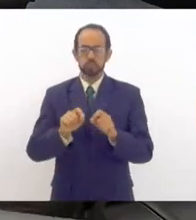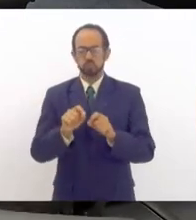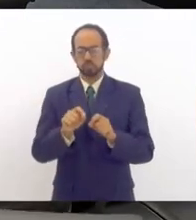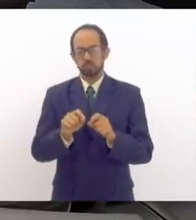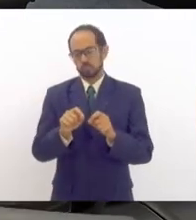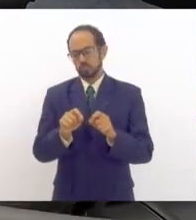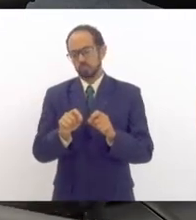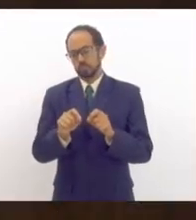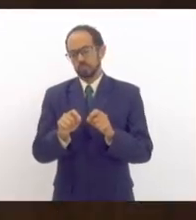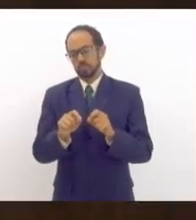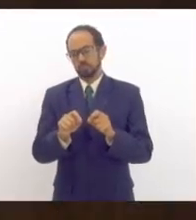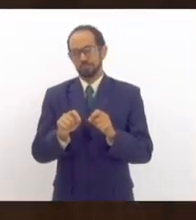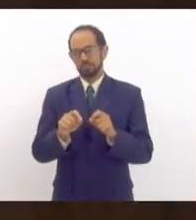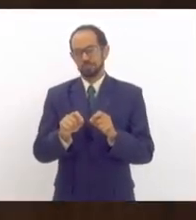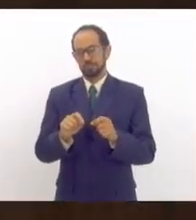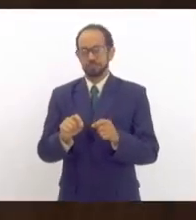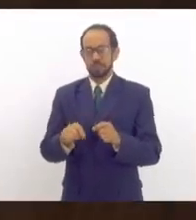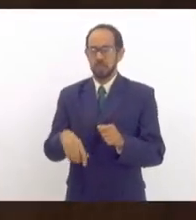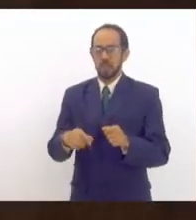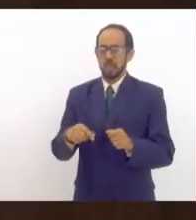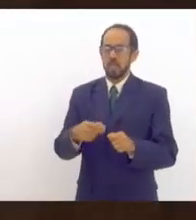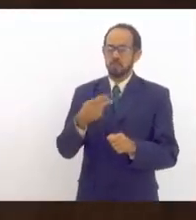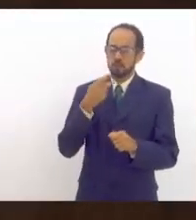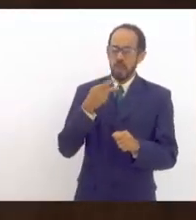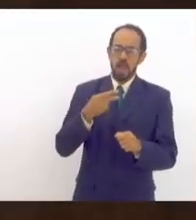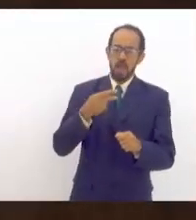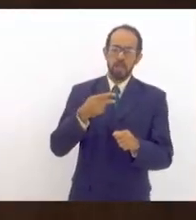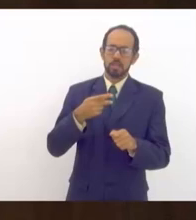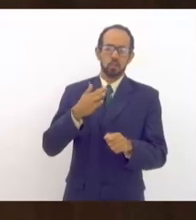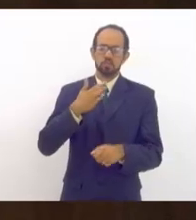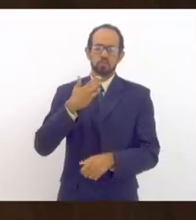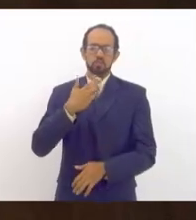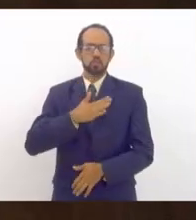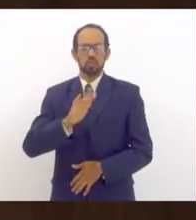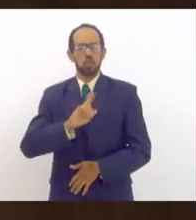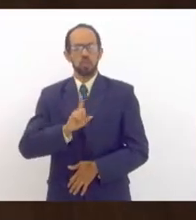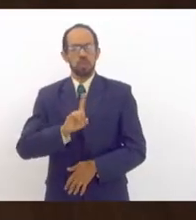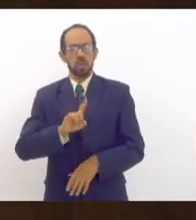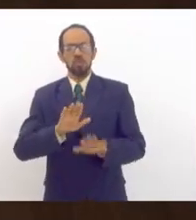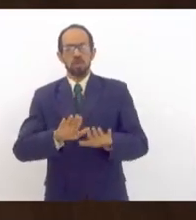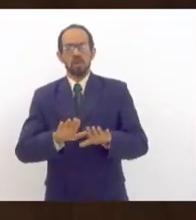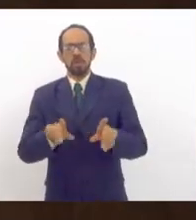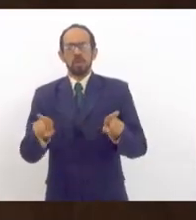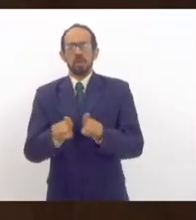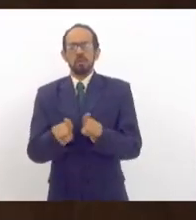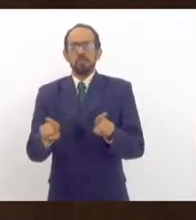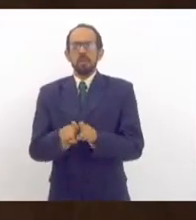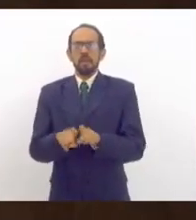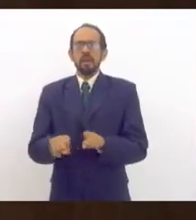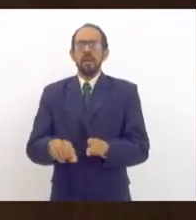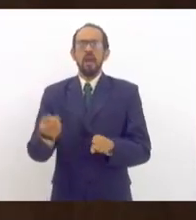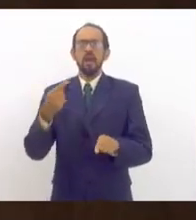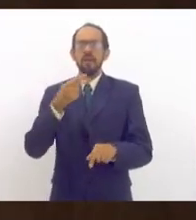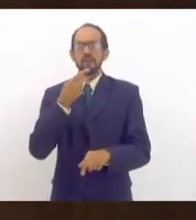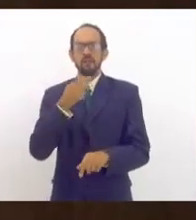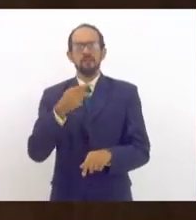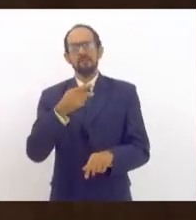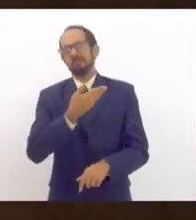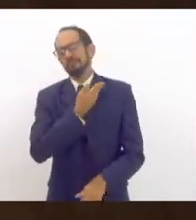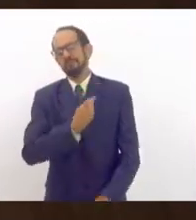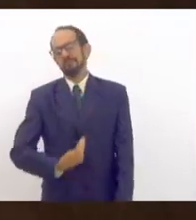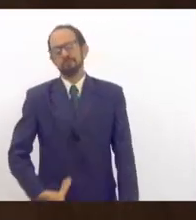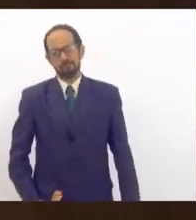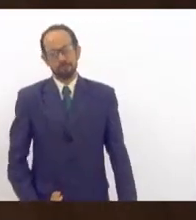a não apenas a nossa insatisfação mas dizer ao Governador né ele que